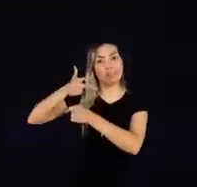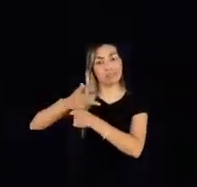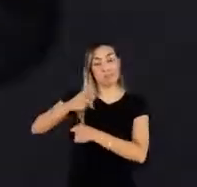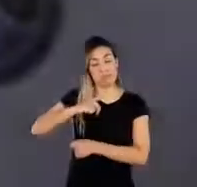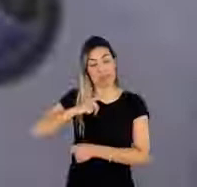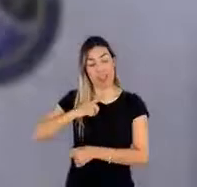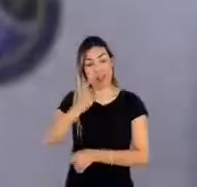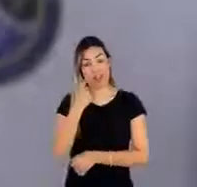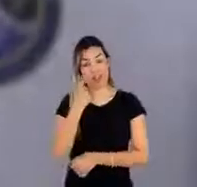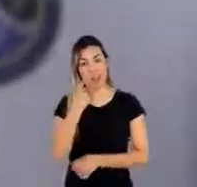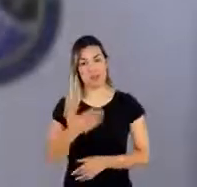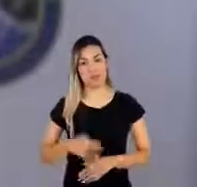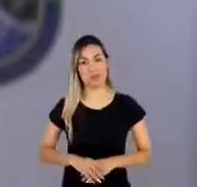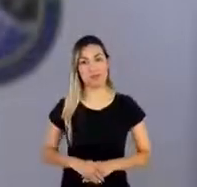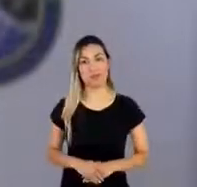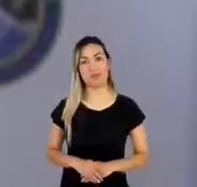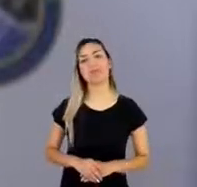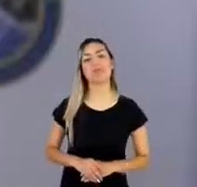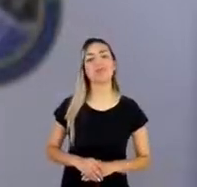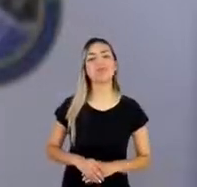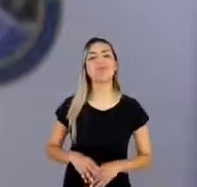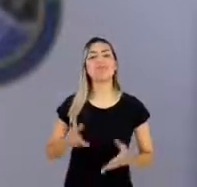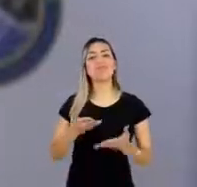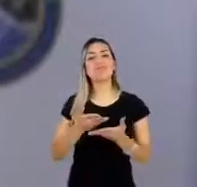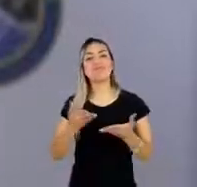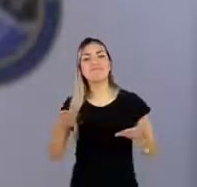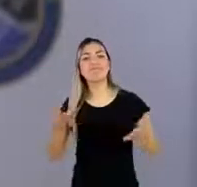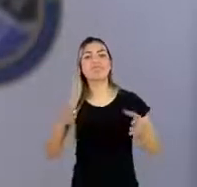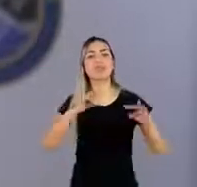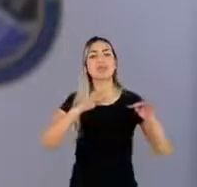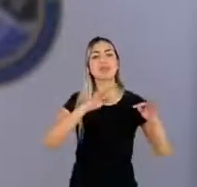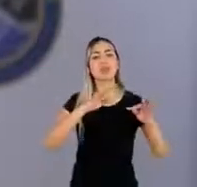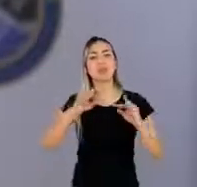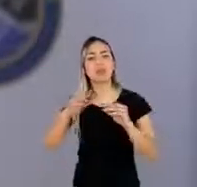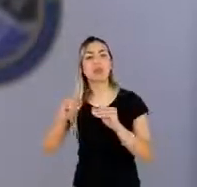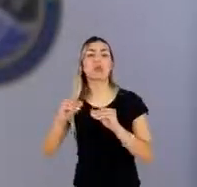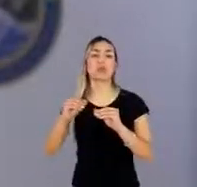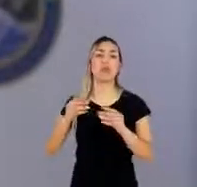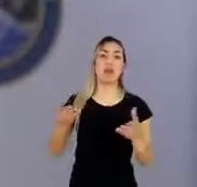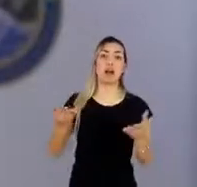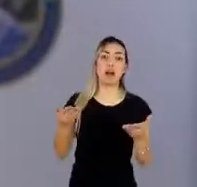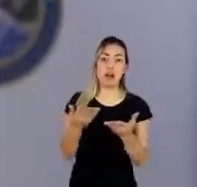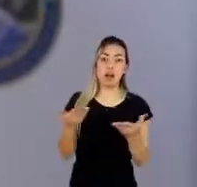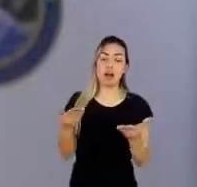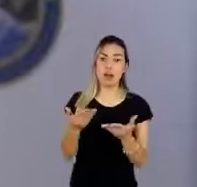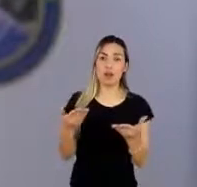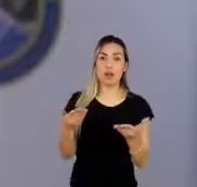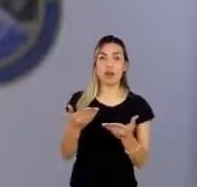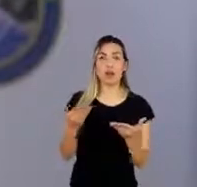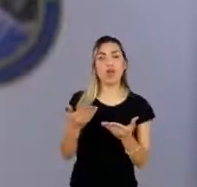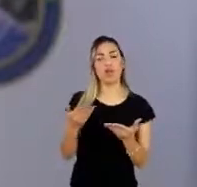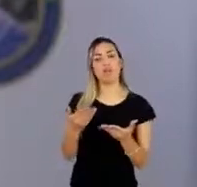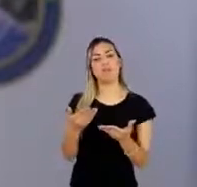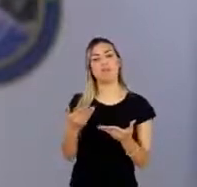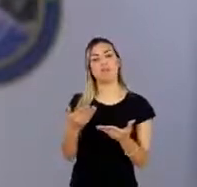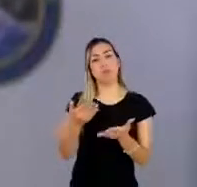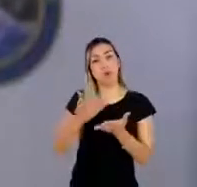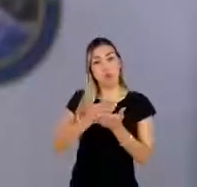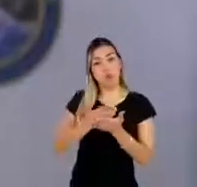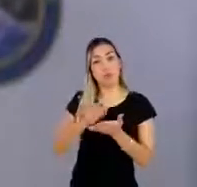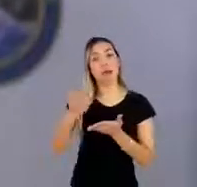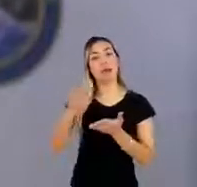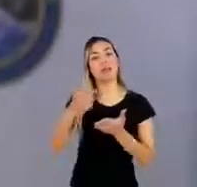ver Olá senhoras e senhores inicialmente gostaria de destacar que para nós